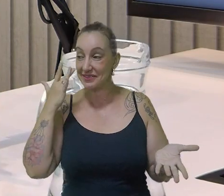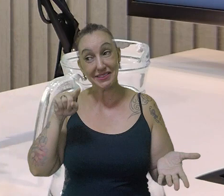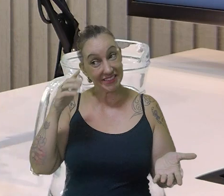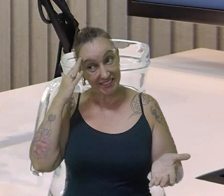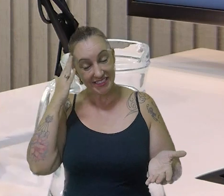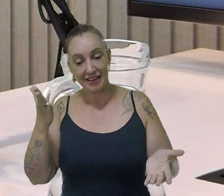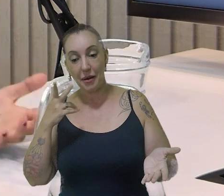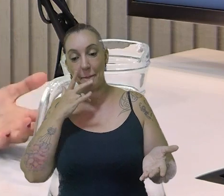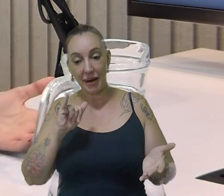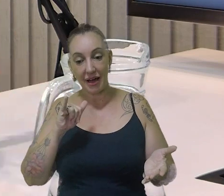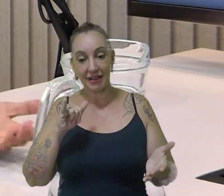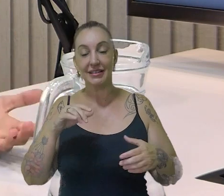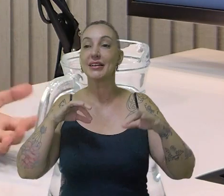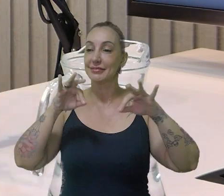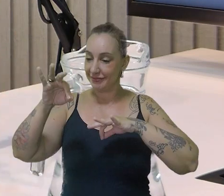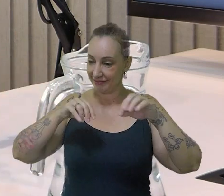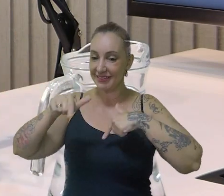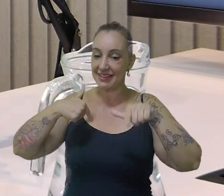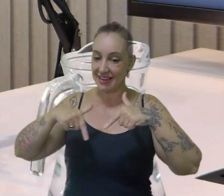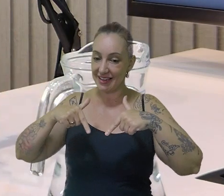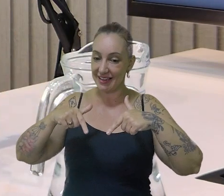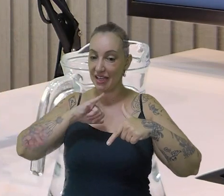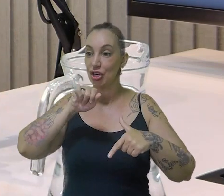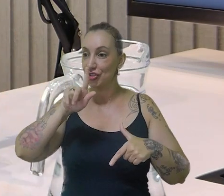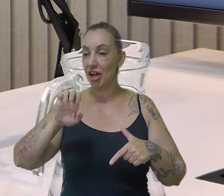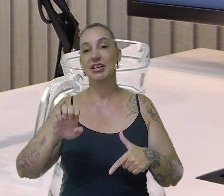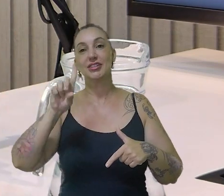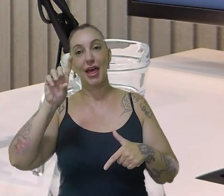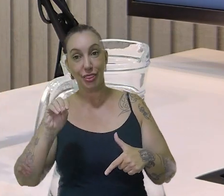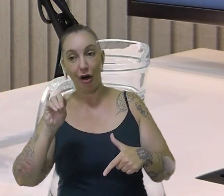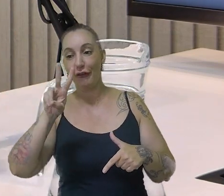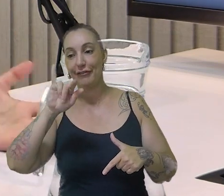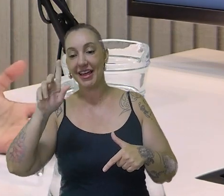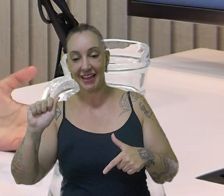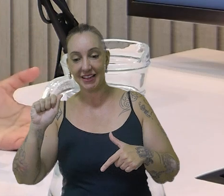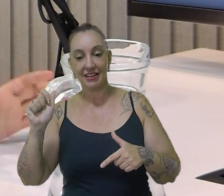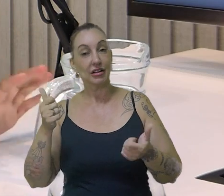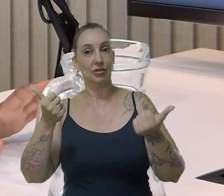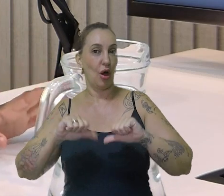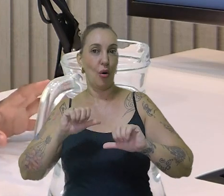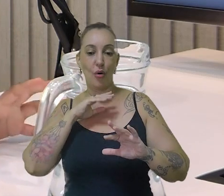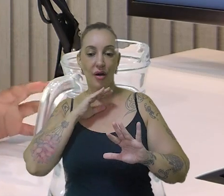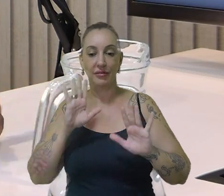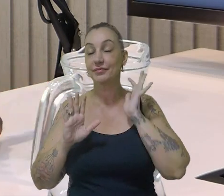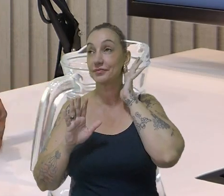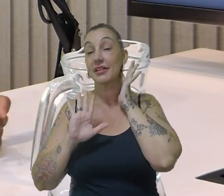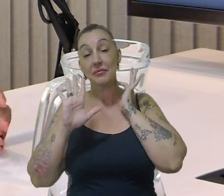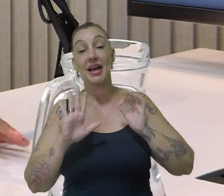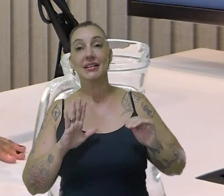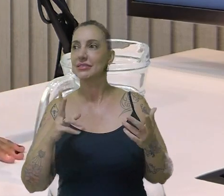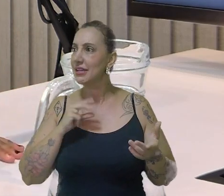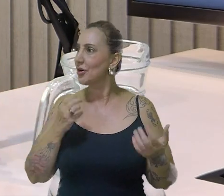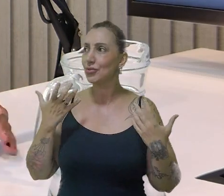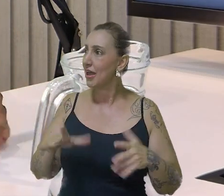sabendo mas meu pai tá fazendo luz ainda mas ele é o Jorge do viga assim o que não é demérito nenhum não não é nesse lugar assim é que eu